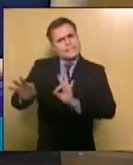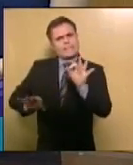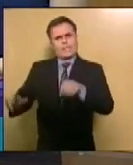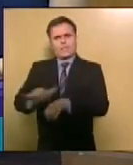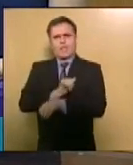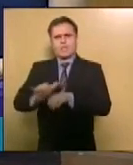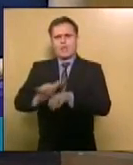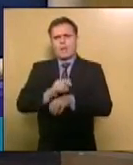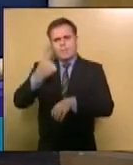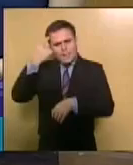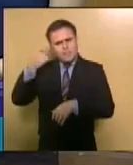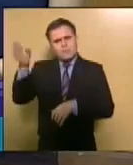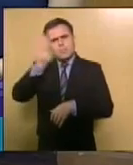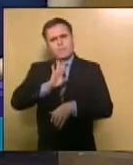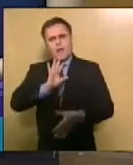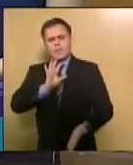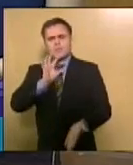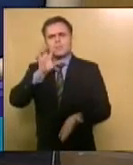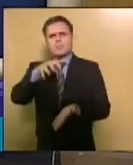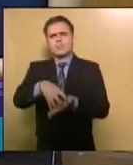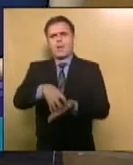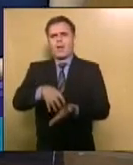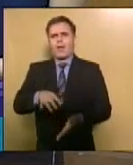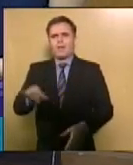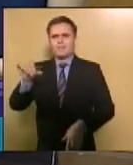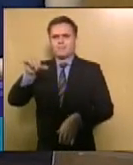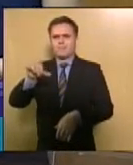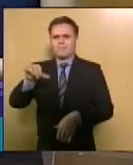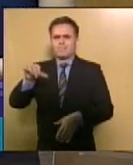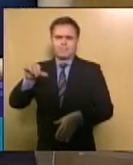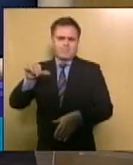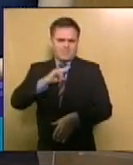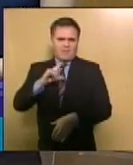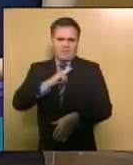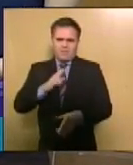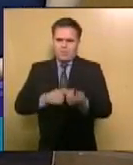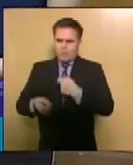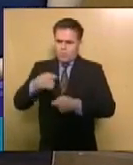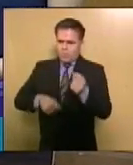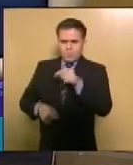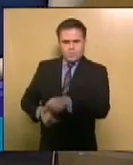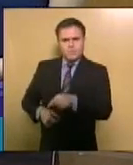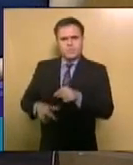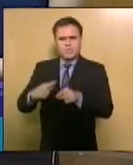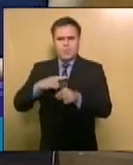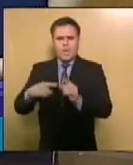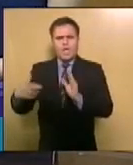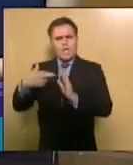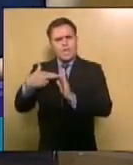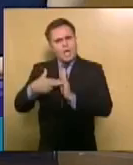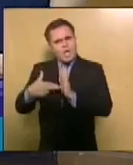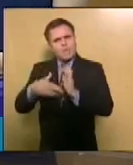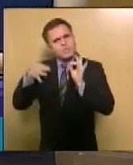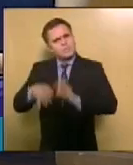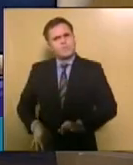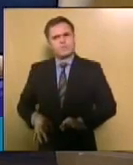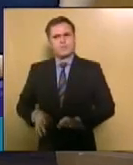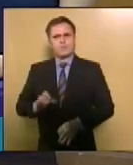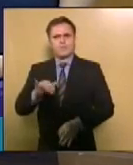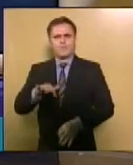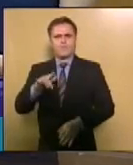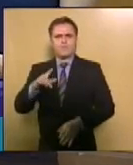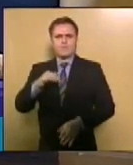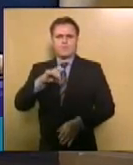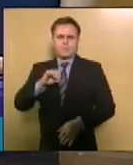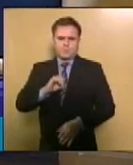banco central que vocês sabem que aqui nós temos eu sou economista vou aproveitar aqui temos o modelo de metas inflacionárias e o banco central